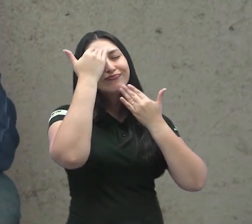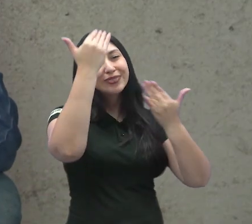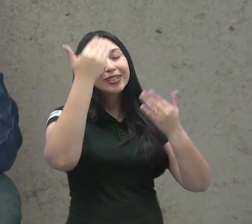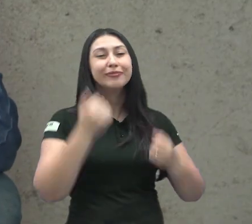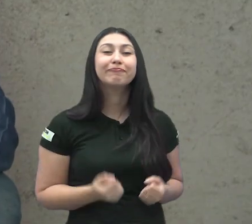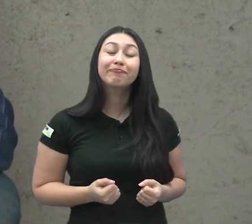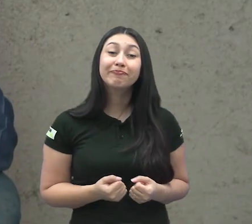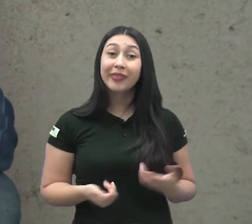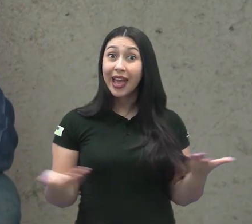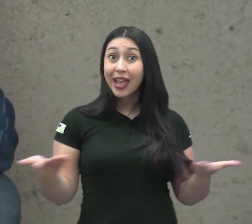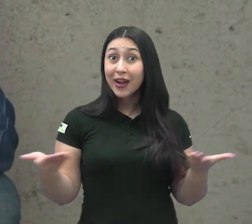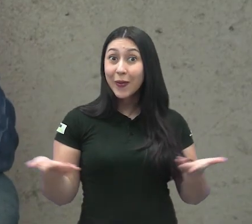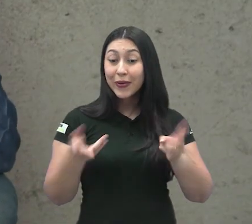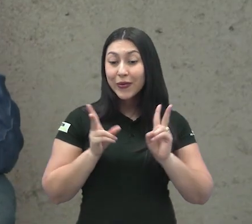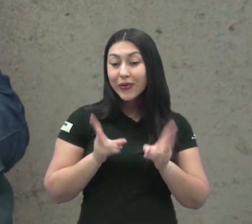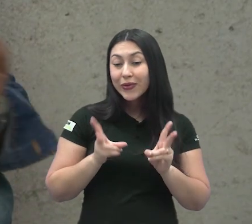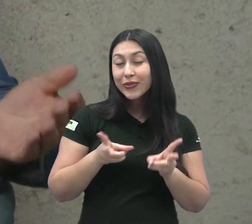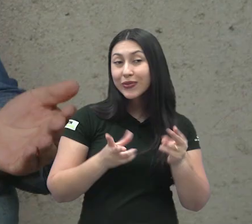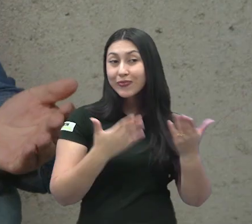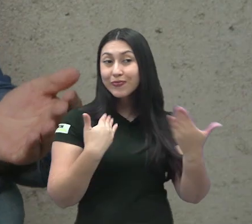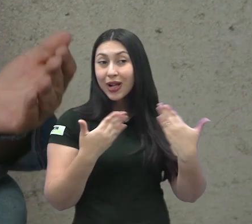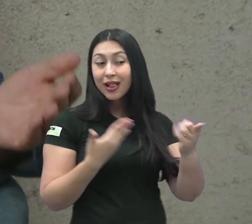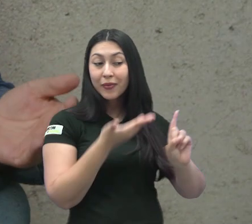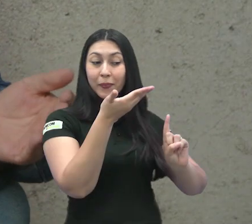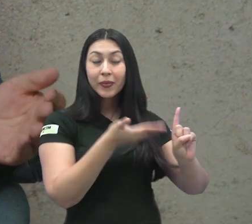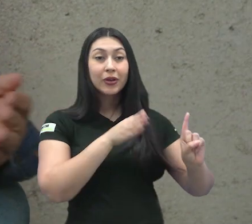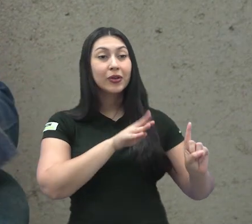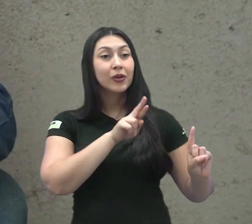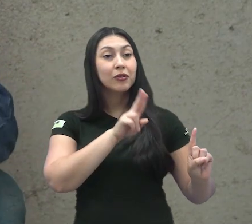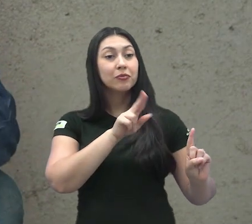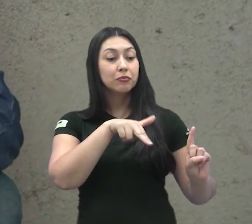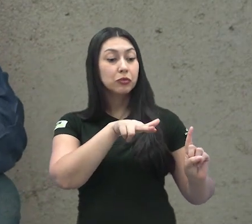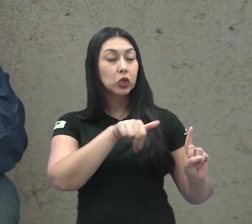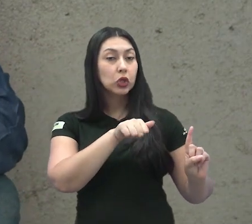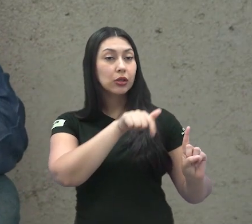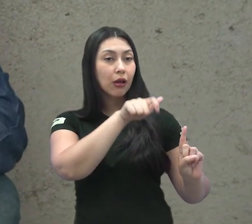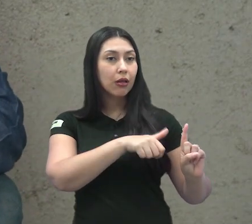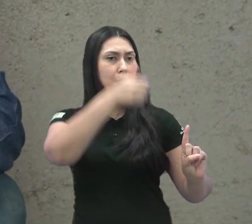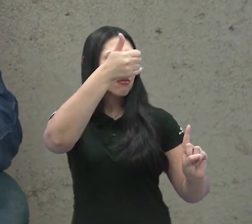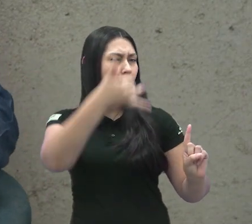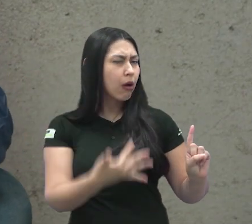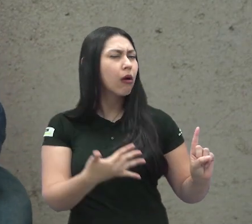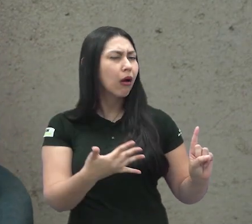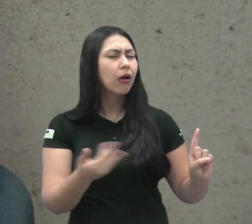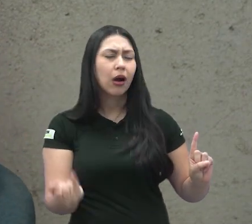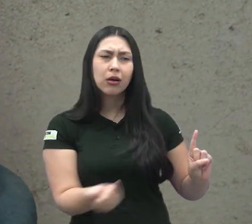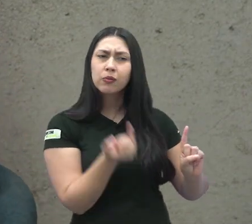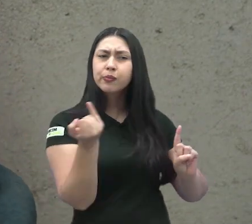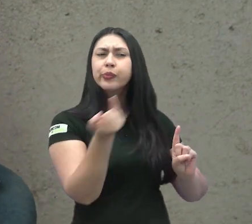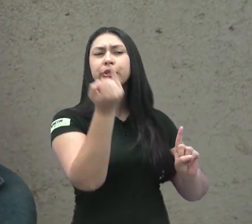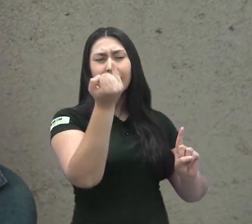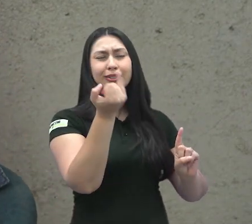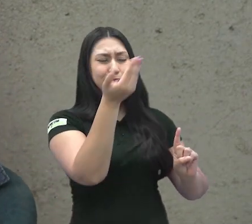E aqui no estúdio eu sigo com a zootecnista Bruna, que está batendo um papo com a gente, né, Bruna? Muito importante a